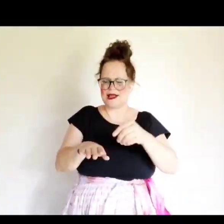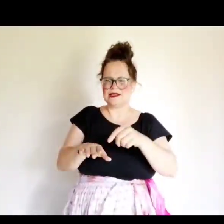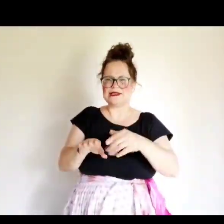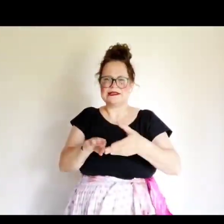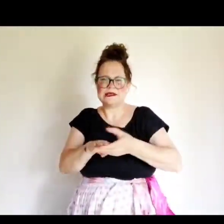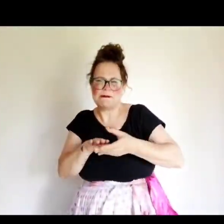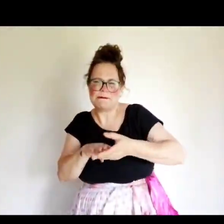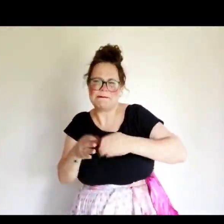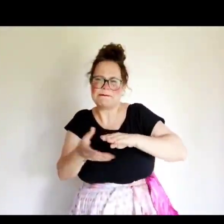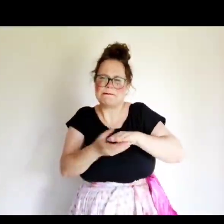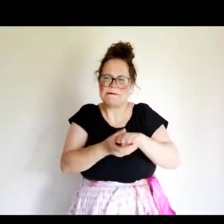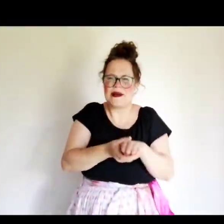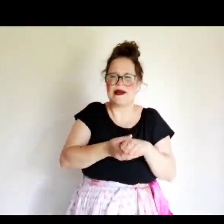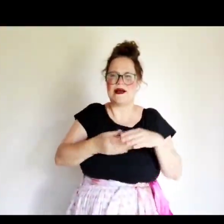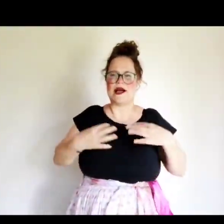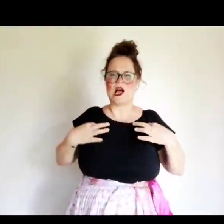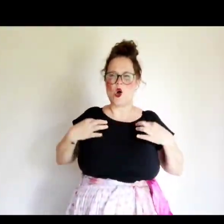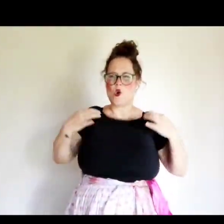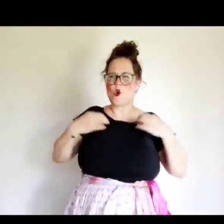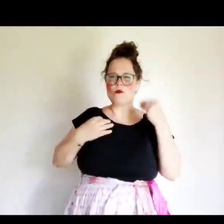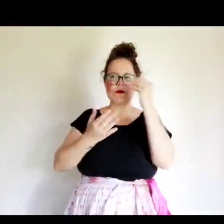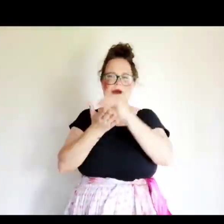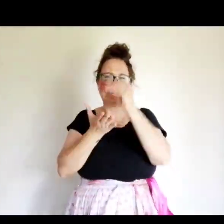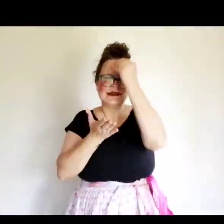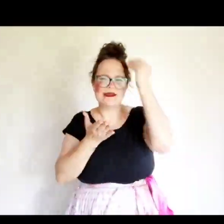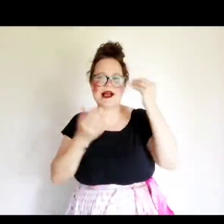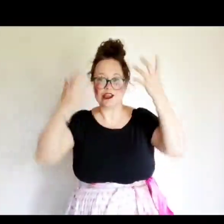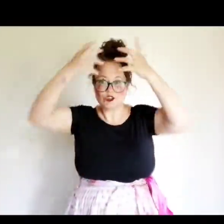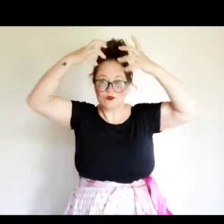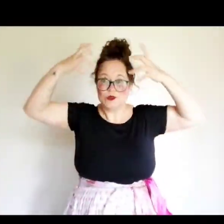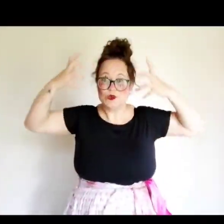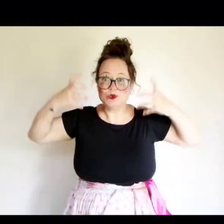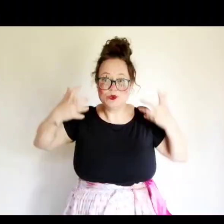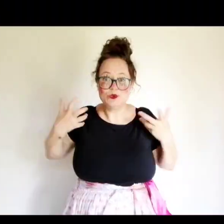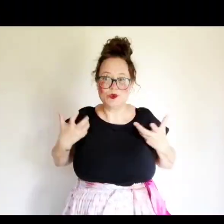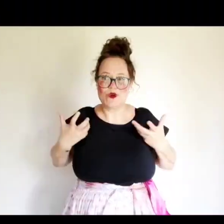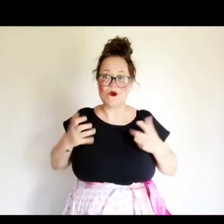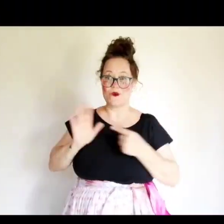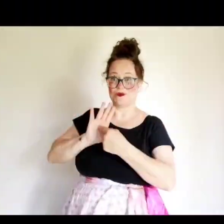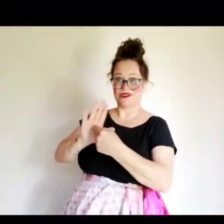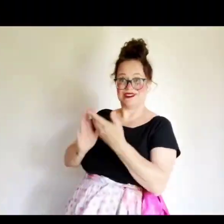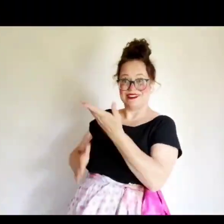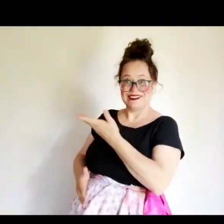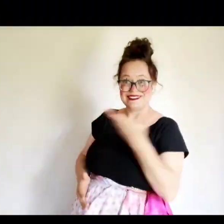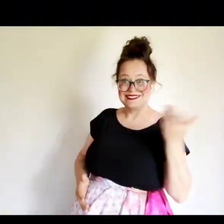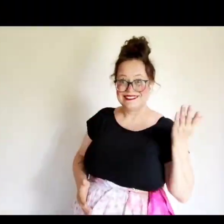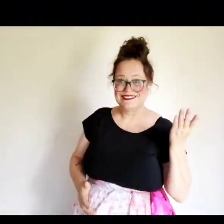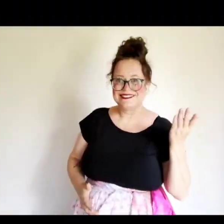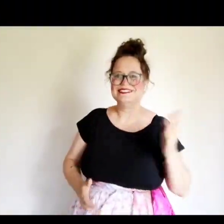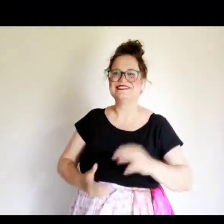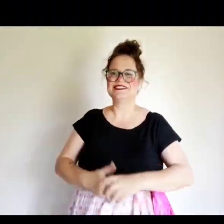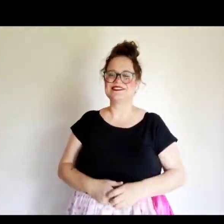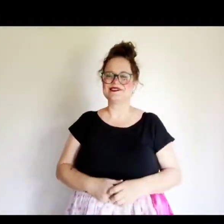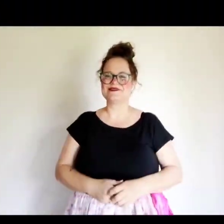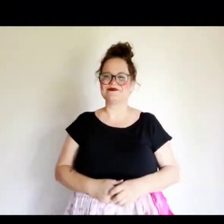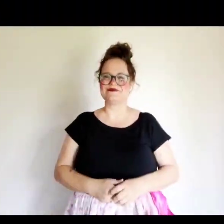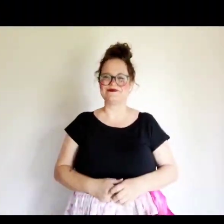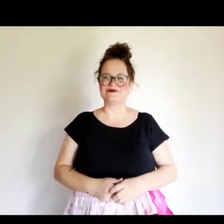O sapato, o figurino, maquiagem completa, a peruca, tudo. A peruca daqui, ó, até.